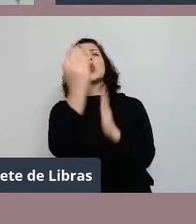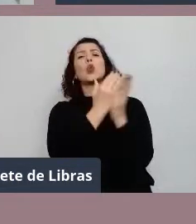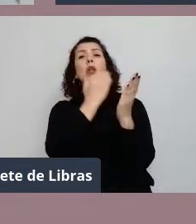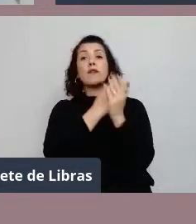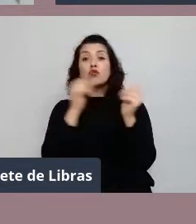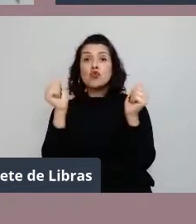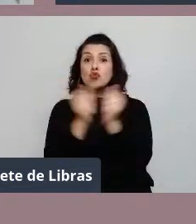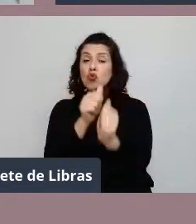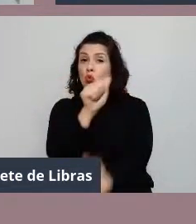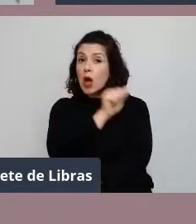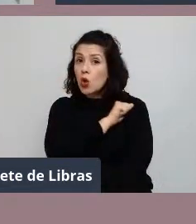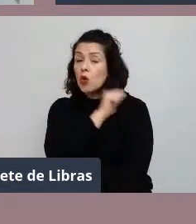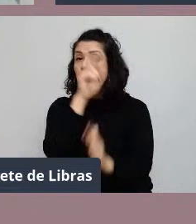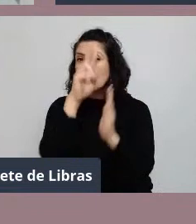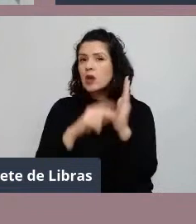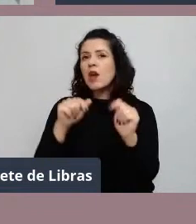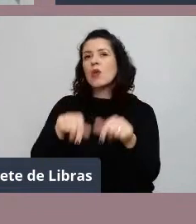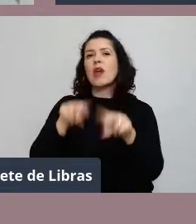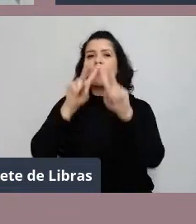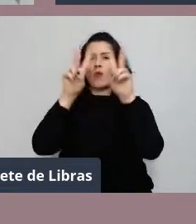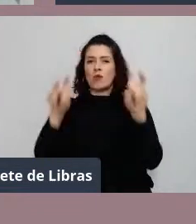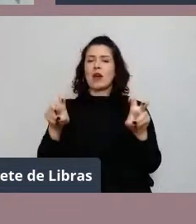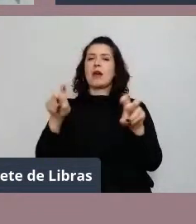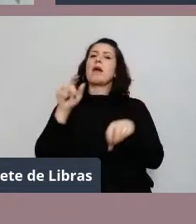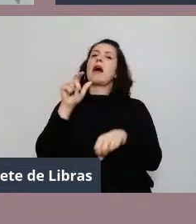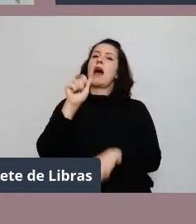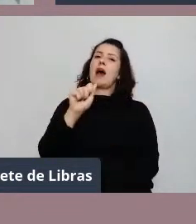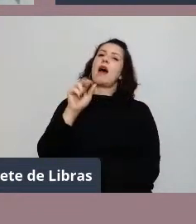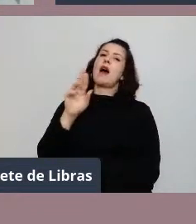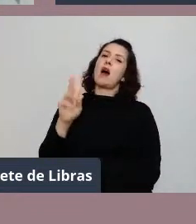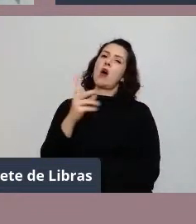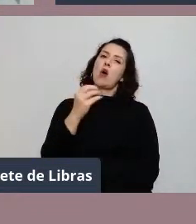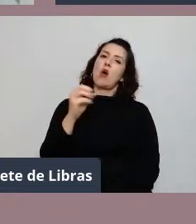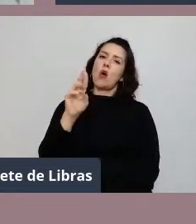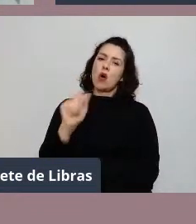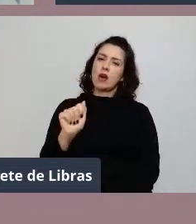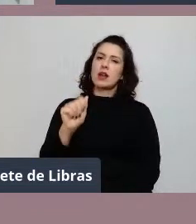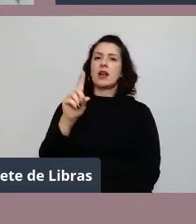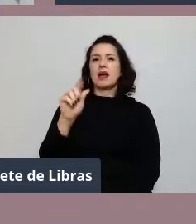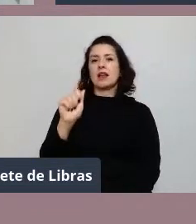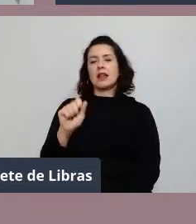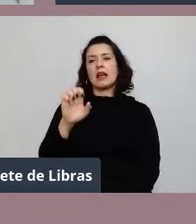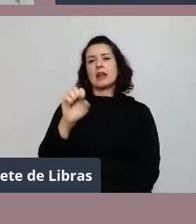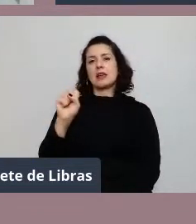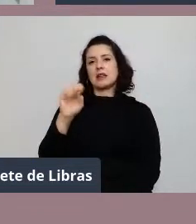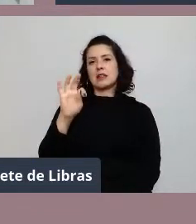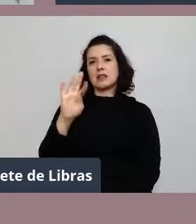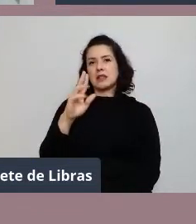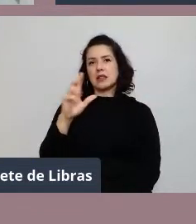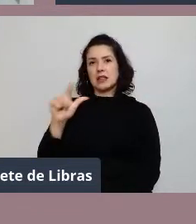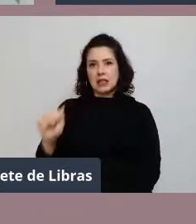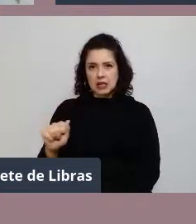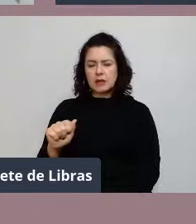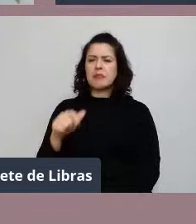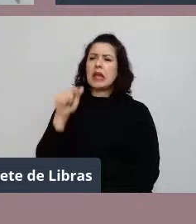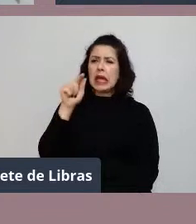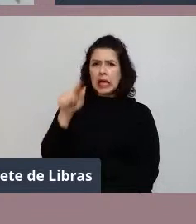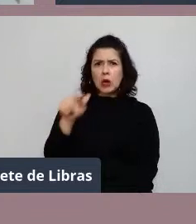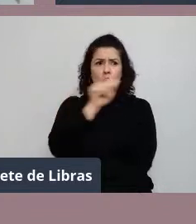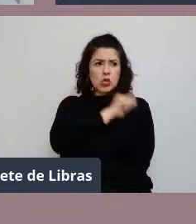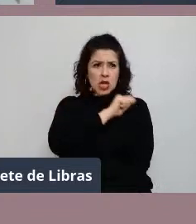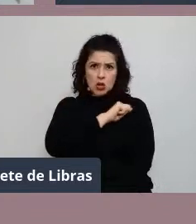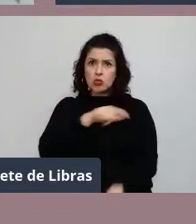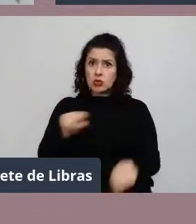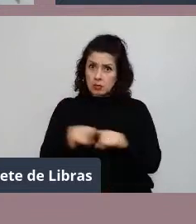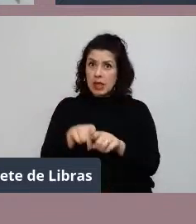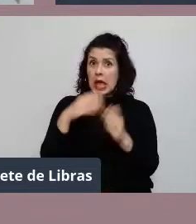os alunos lerem, foi A Hora da Estrela, exatamente. E, além deles estarem tendo aula, vendo, eles tinham